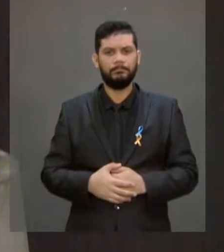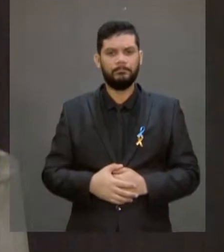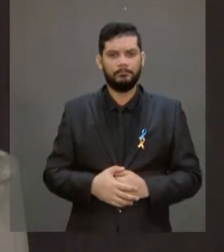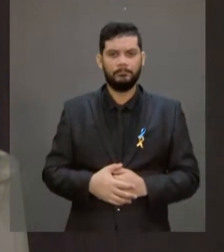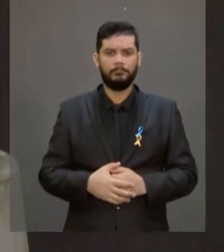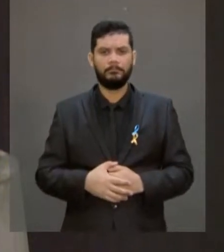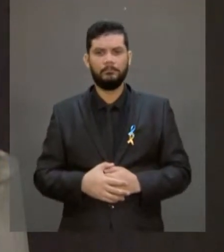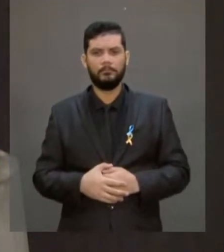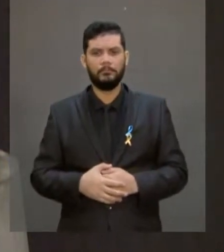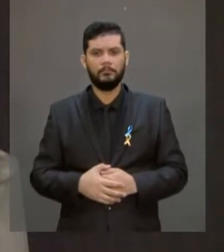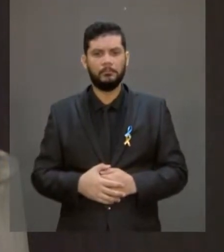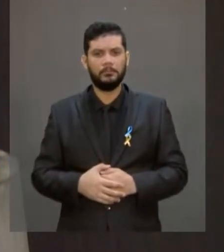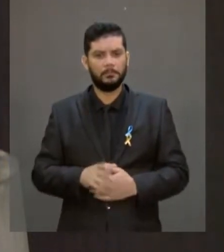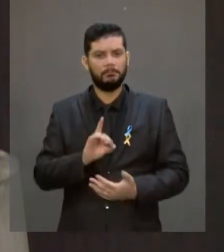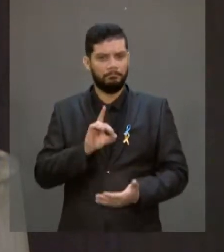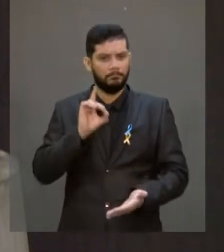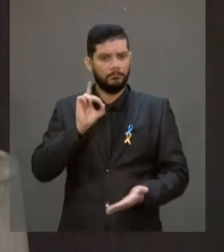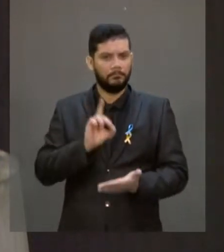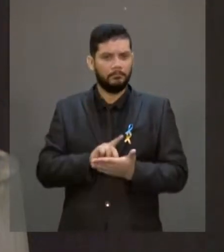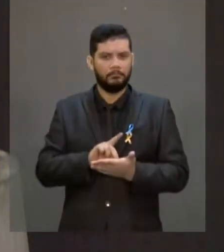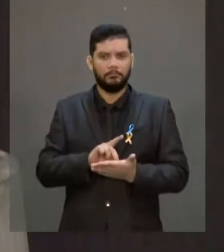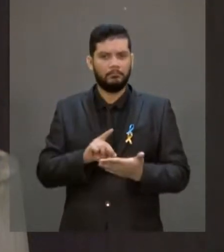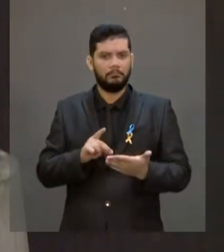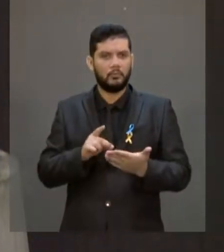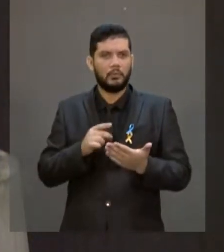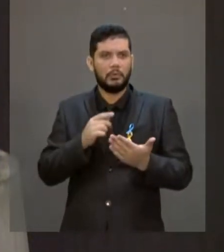Não repousam dúvidas